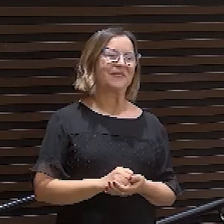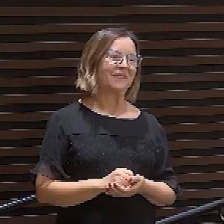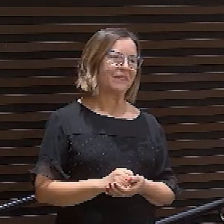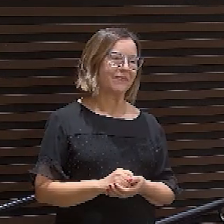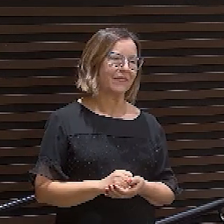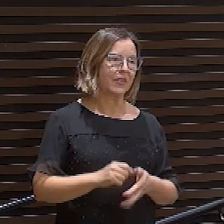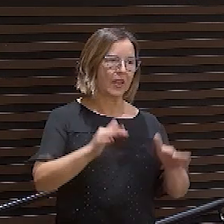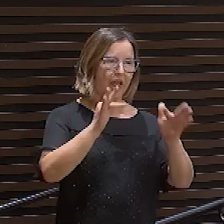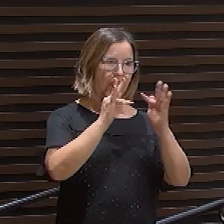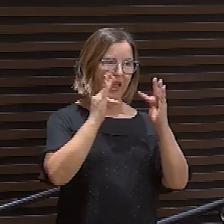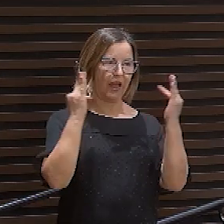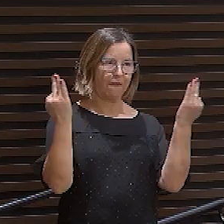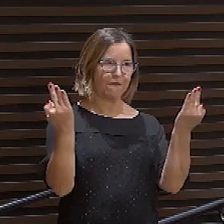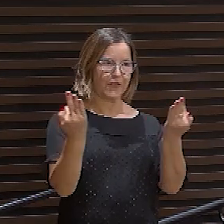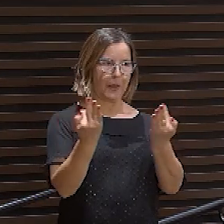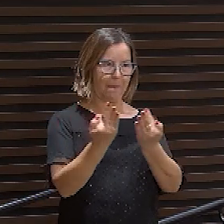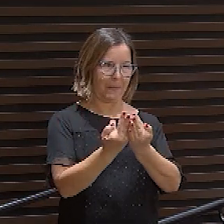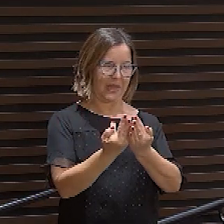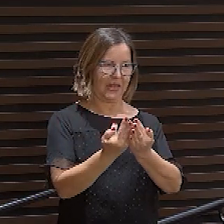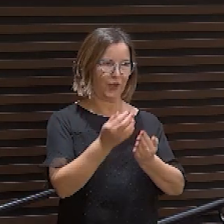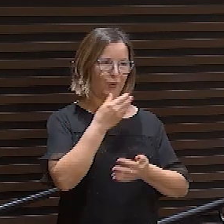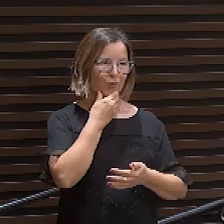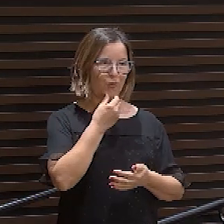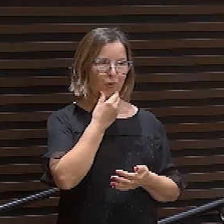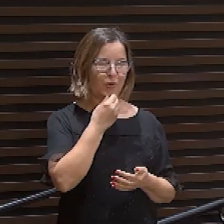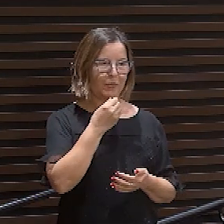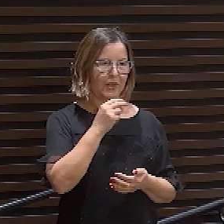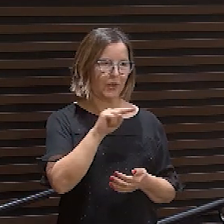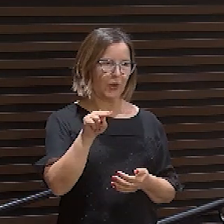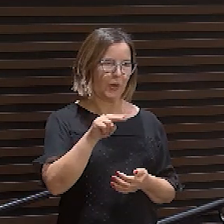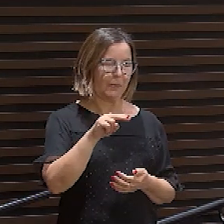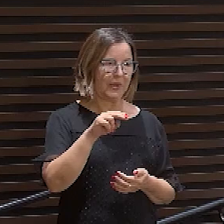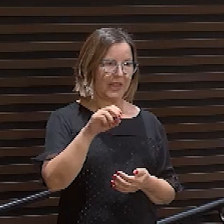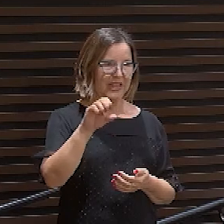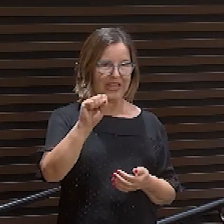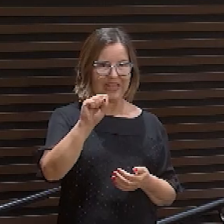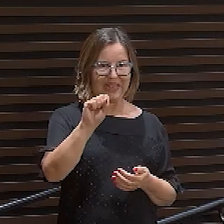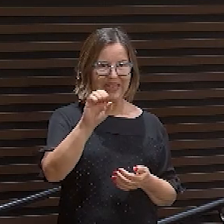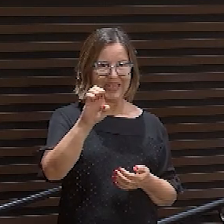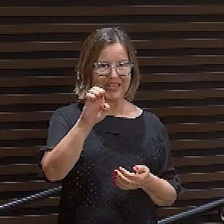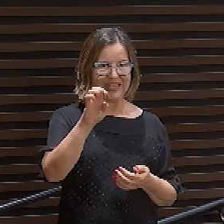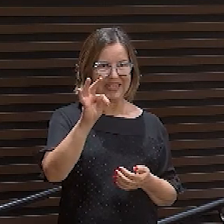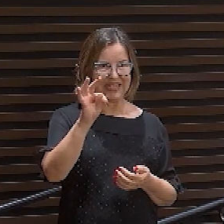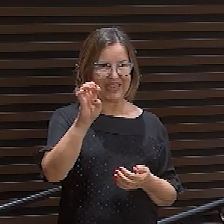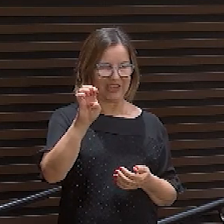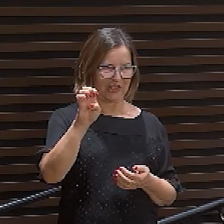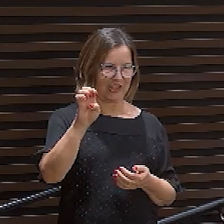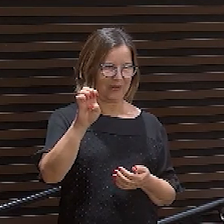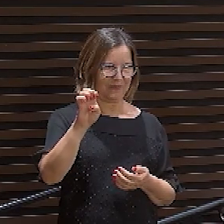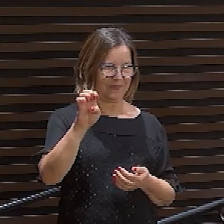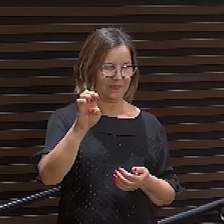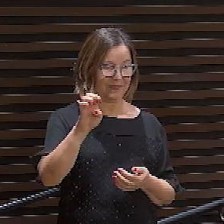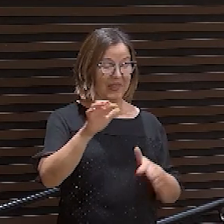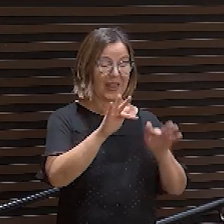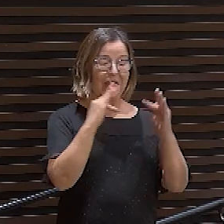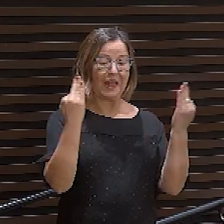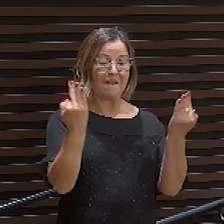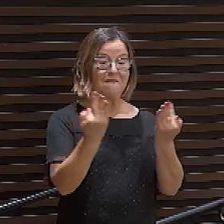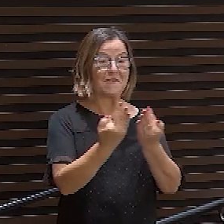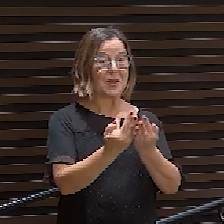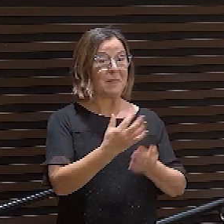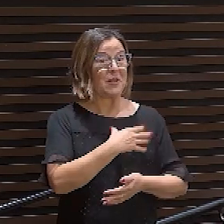de Sete é a família dos filhos de Deus. E aqui nós vemos